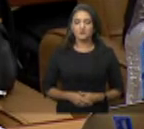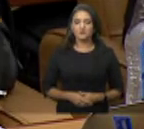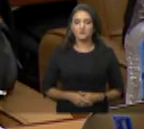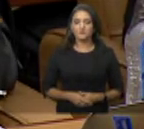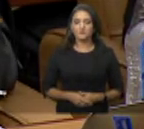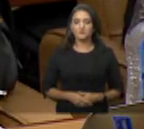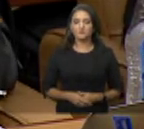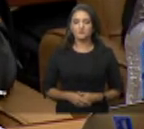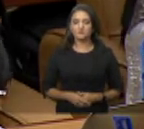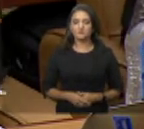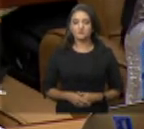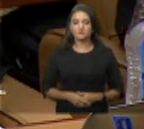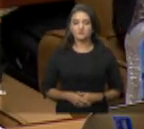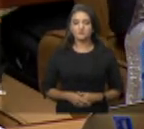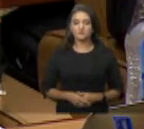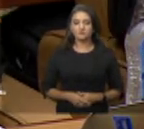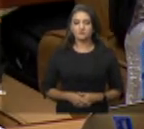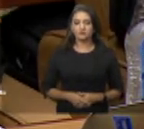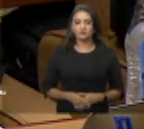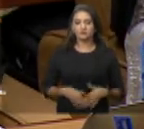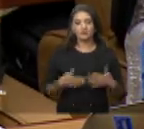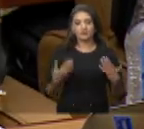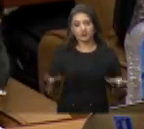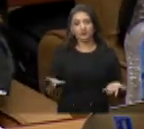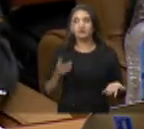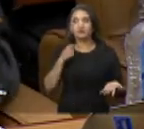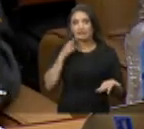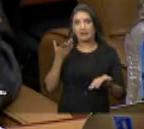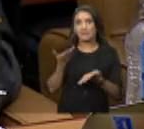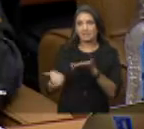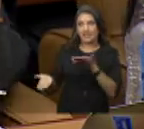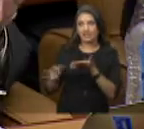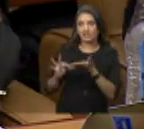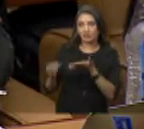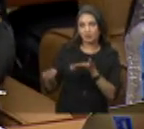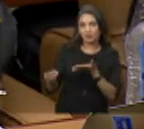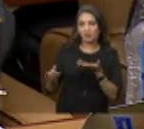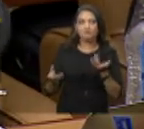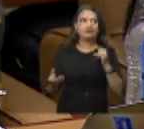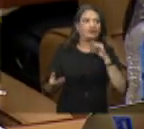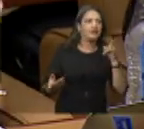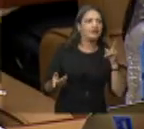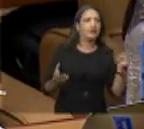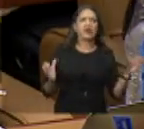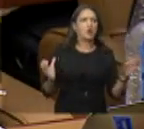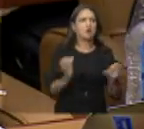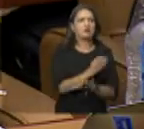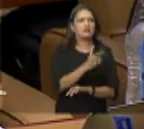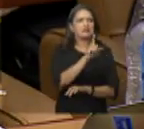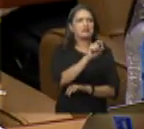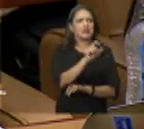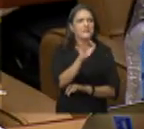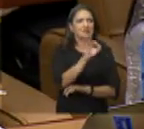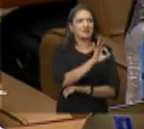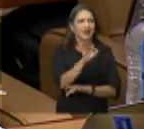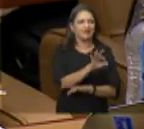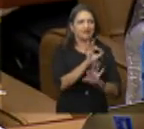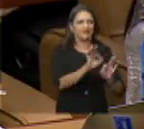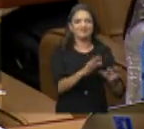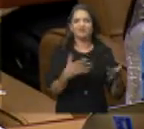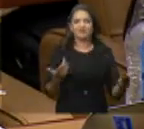ninguém fica totalmente alejado e ninguém está totalmente satisfeito como todas as soluções de compromisso